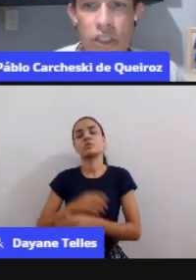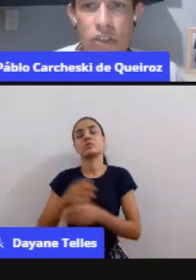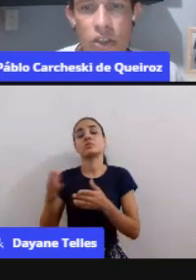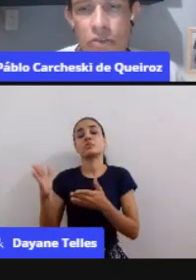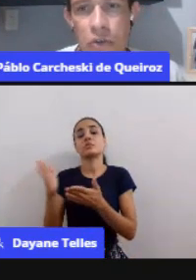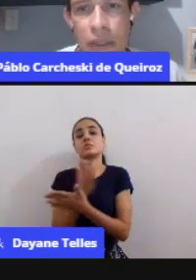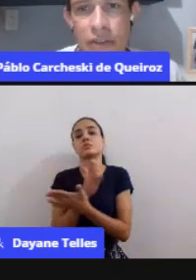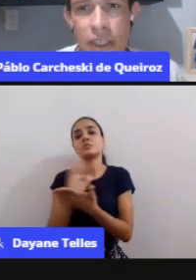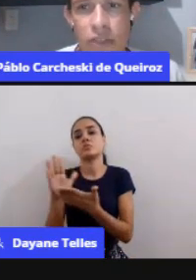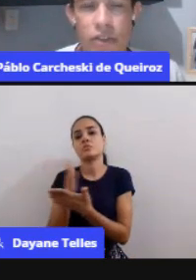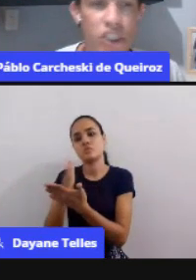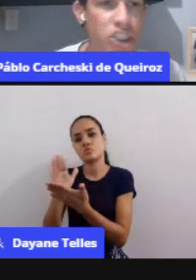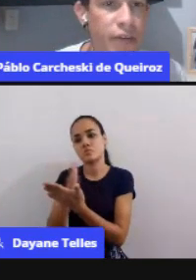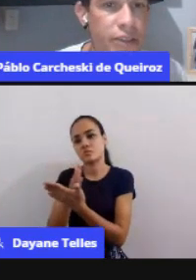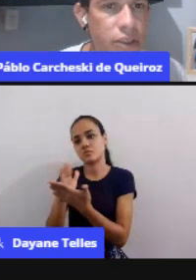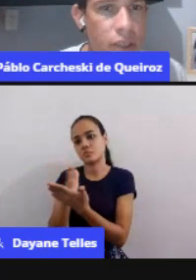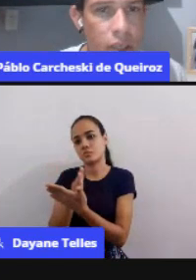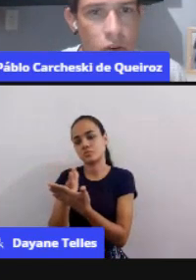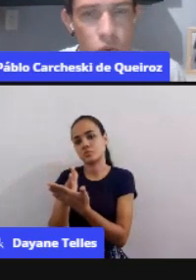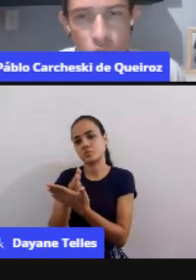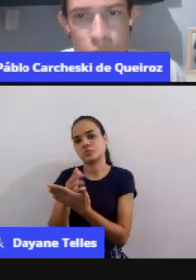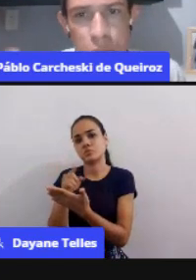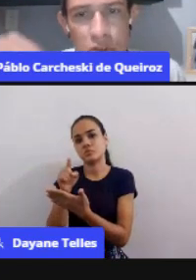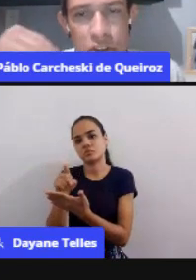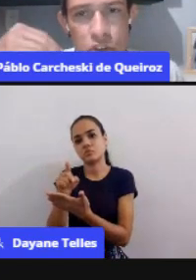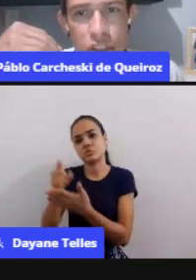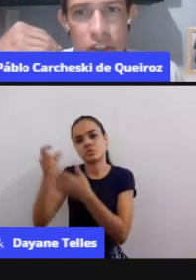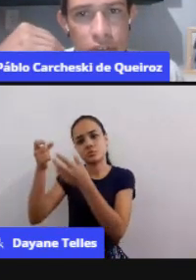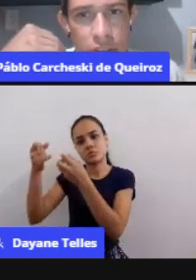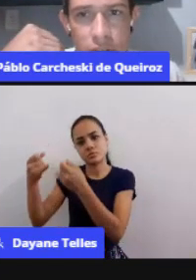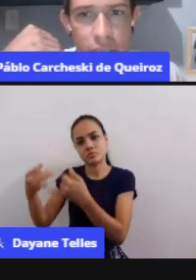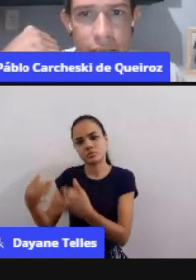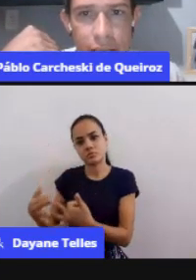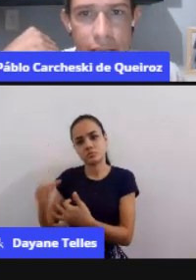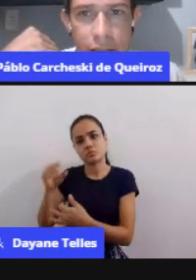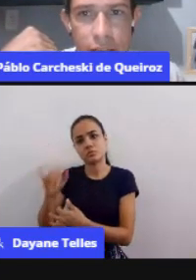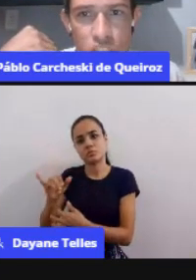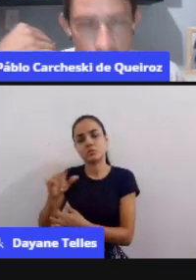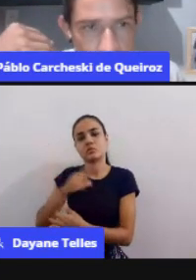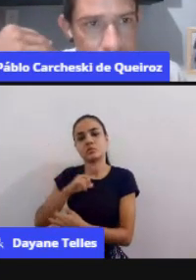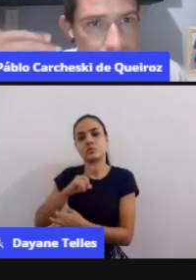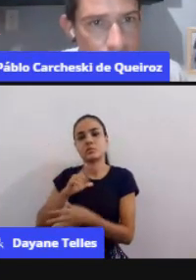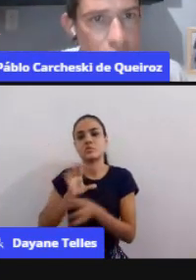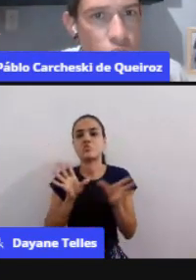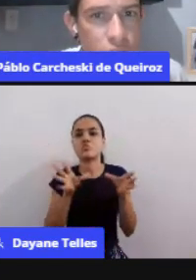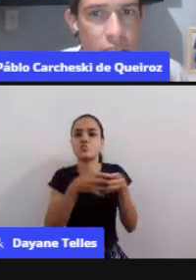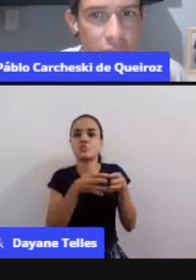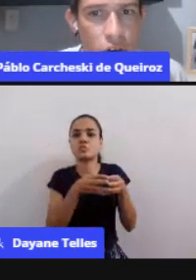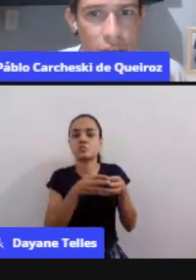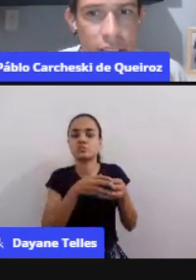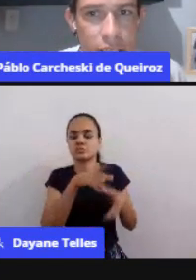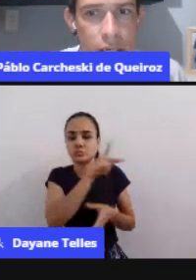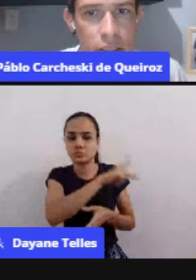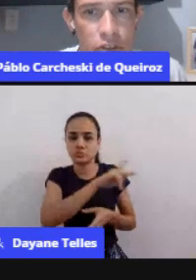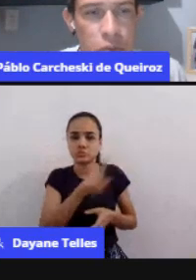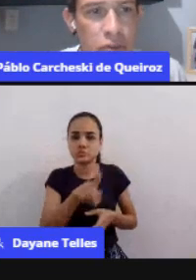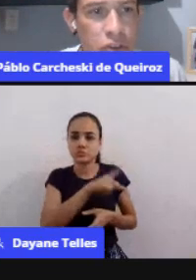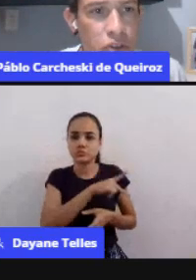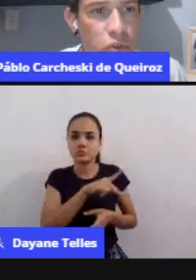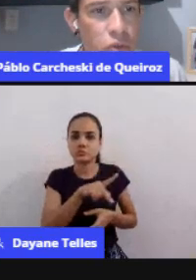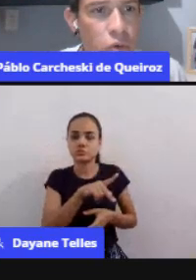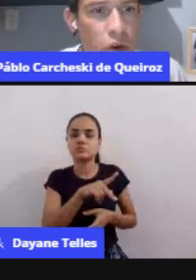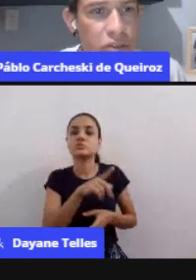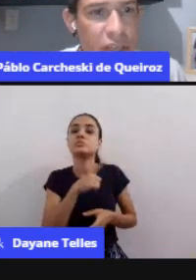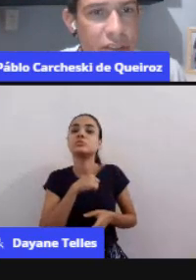Aqui também eu fico pensando, se a gente tivesse um grupo de professores, talvez, né? A gente mobilizaria outras coisas ali na hora, né? Talvez